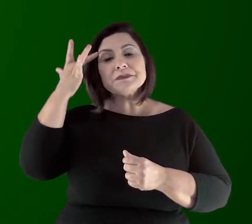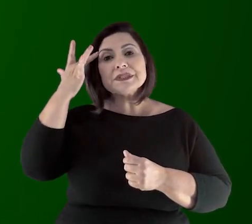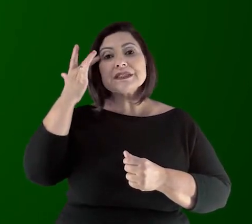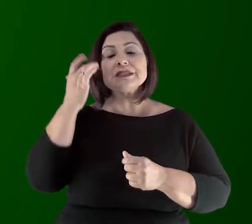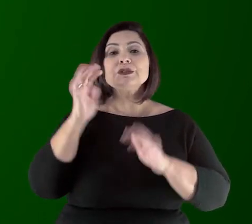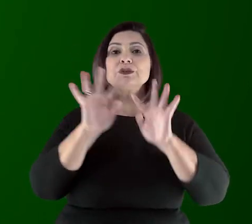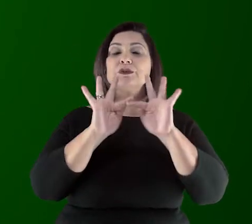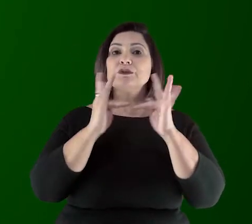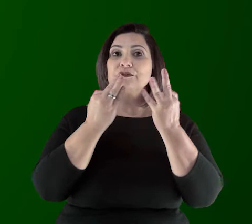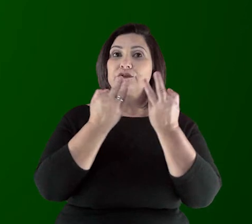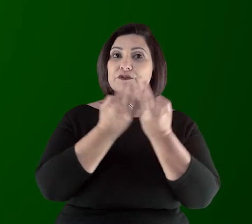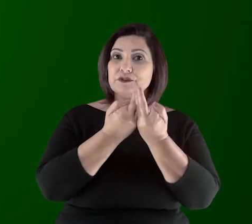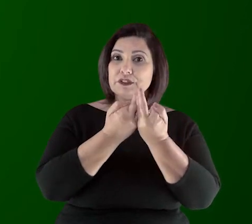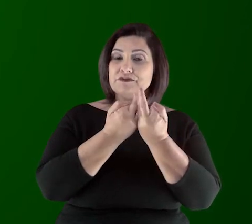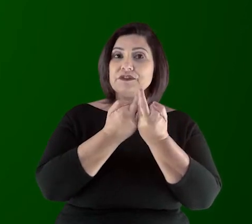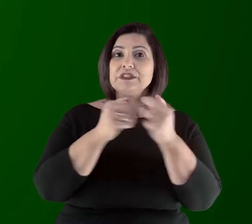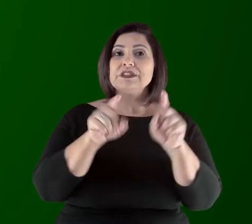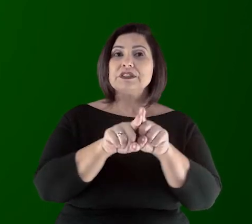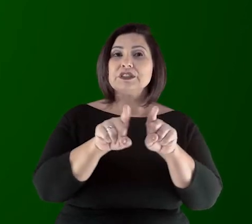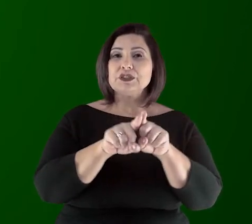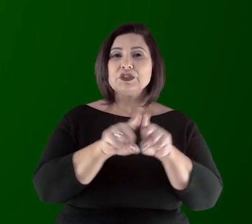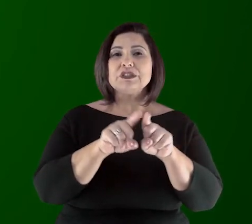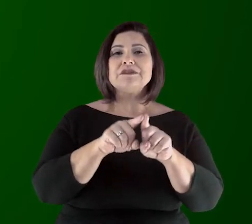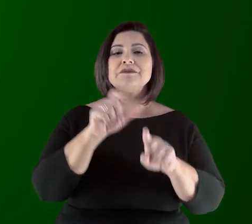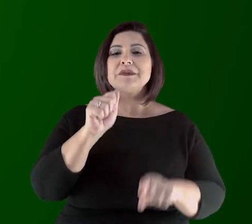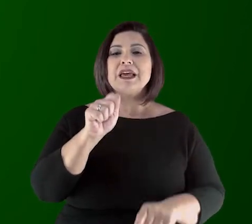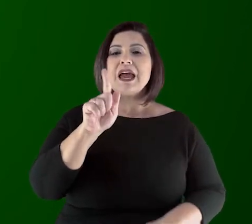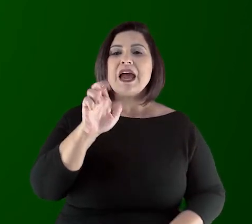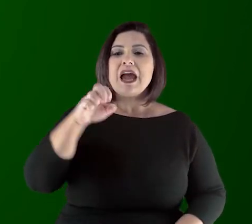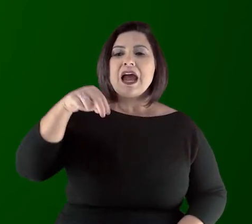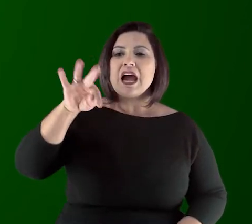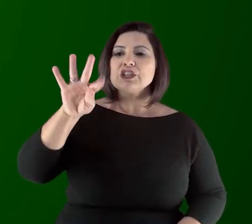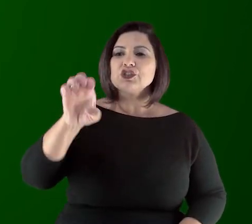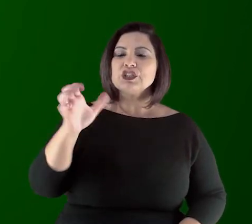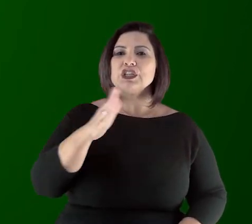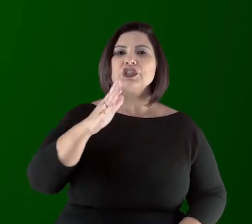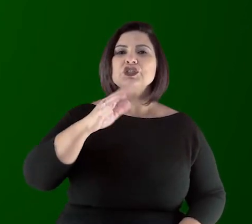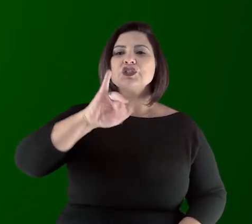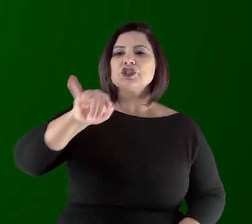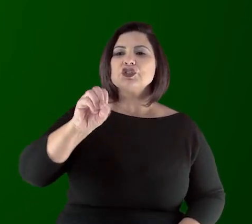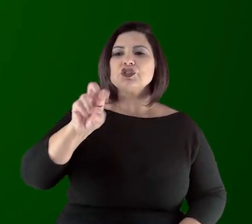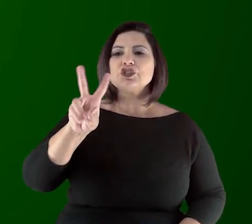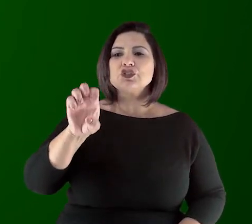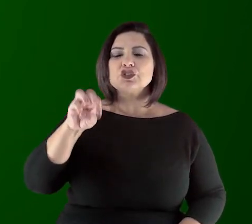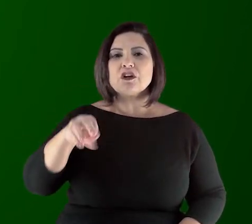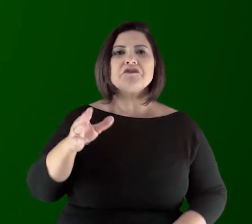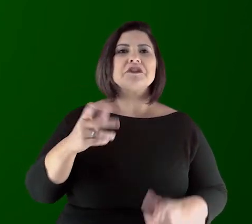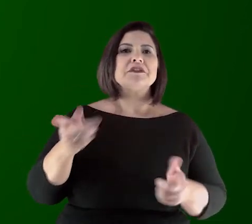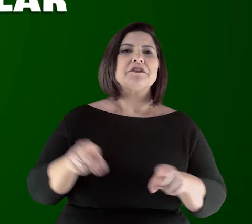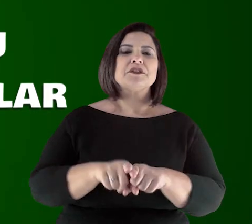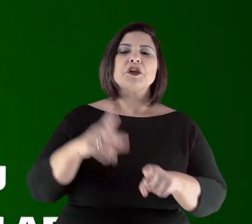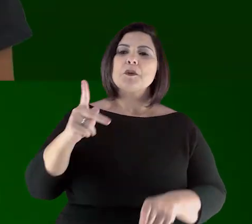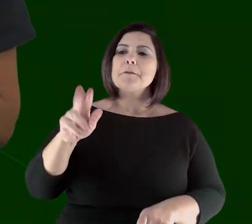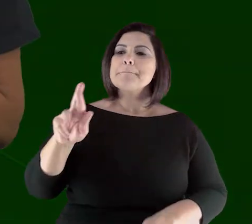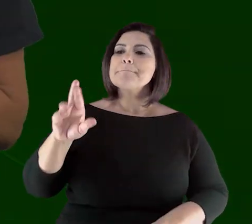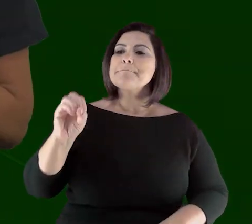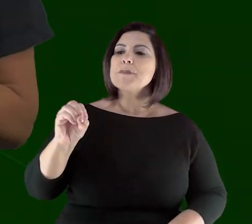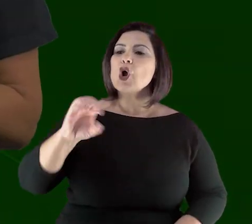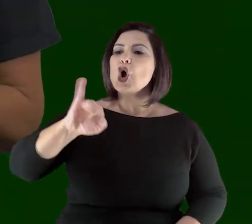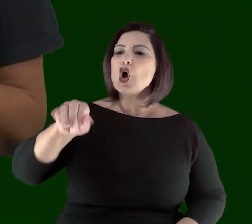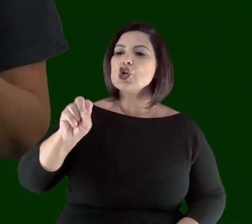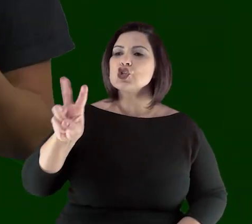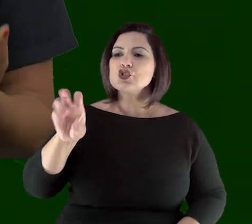uma declaração do próprio punho dizendo qual é a condição que ela está de trabalho naquele momento.